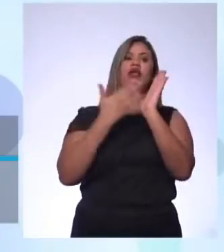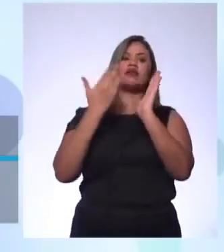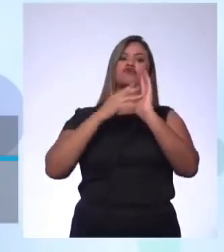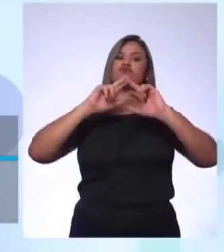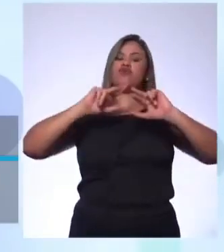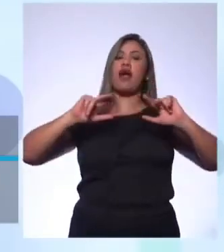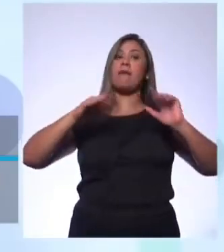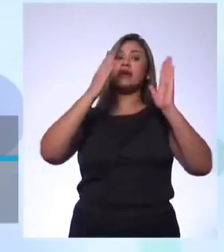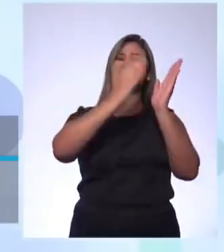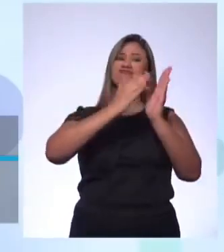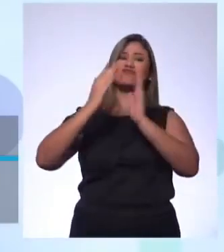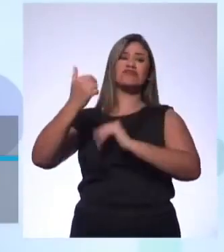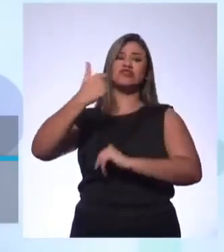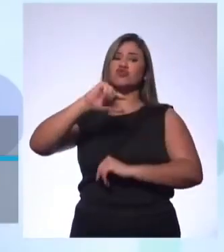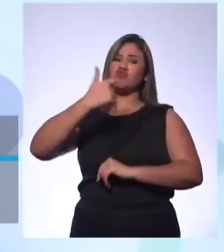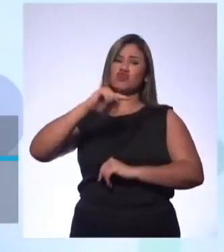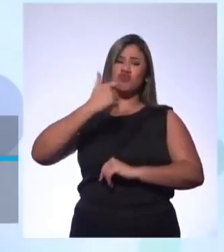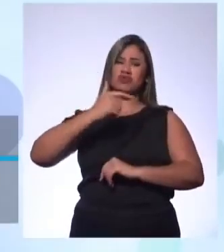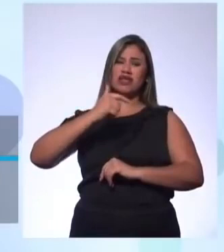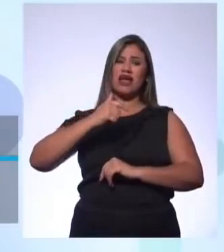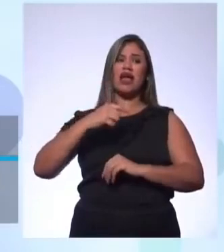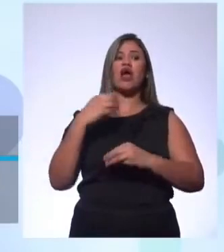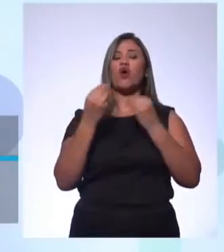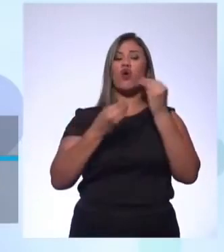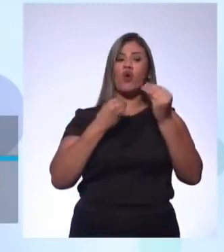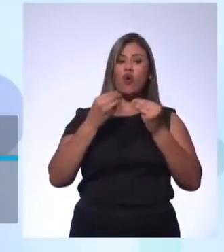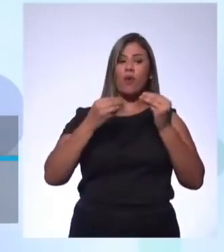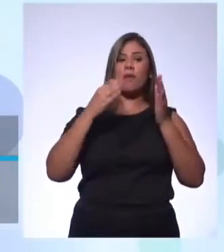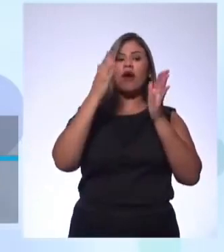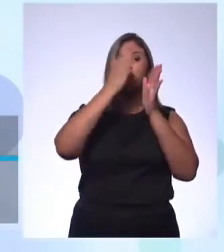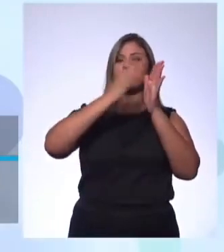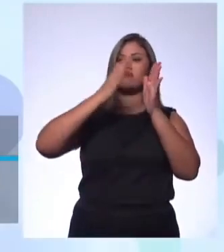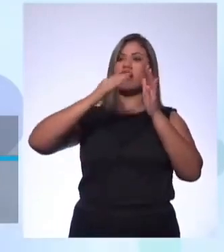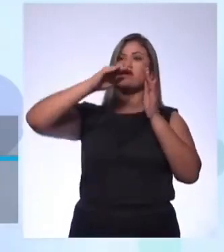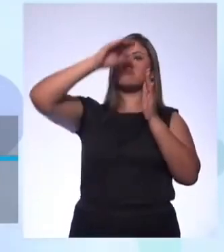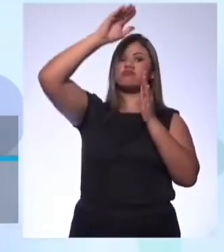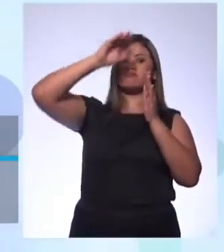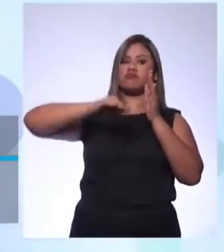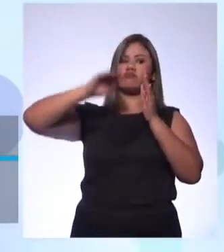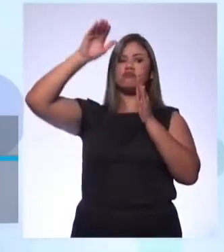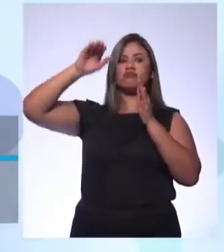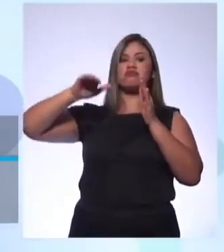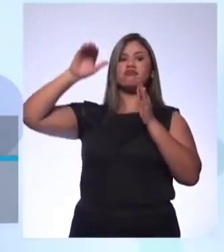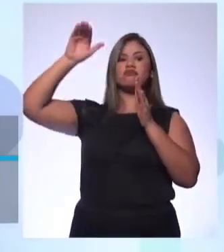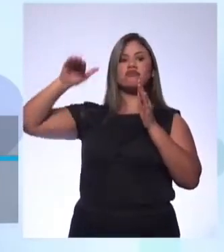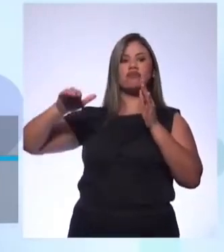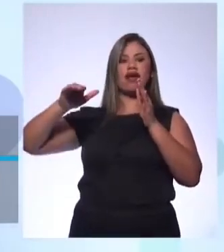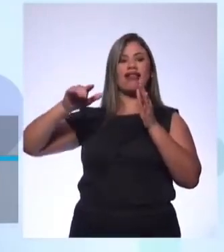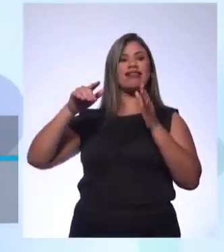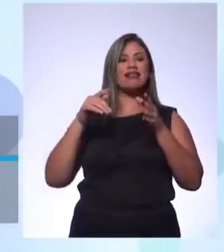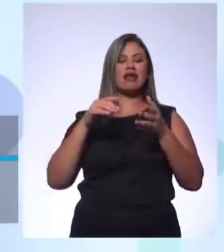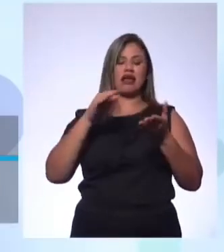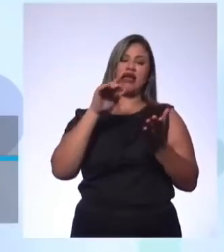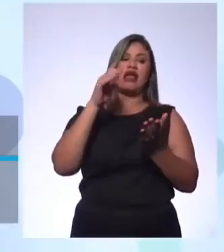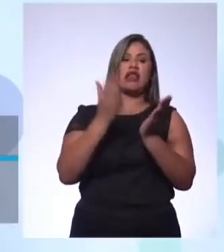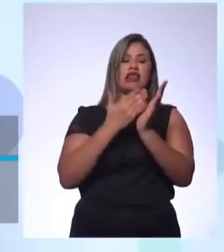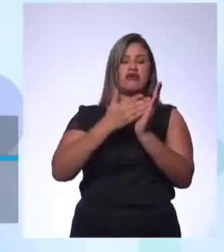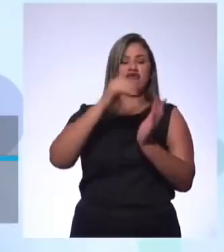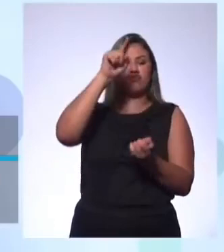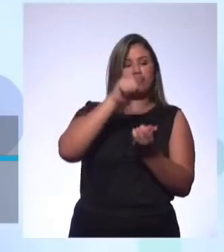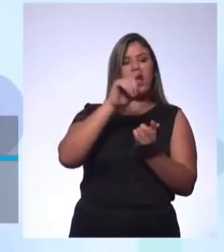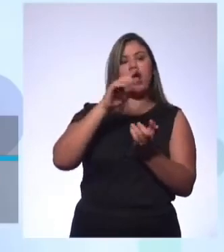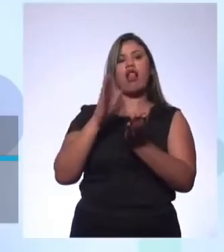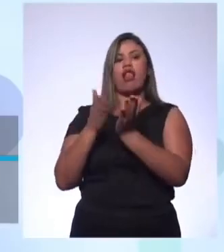por tema, por título, por autor. São organizados por ordem de tamanho. Isso diz muito sobre o personagem. É uma pessoa